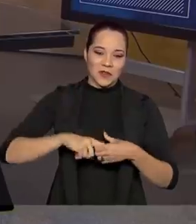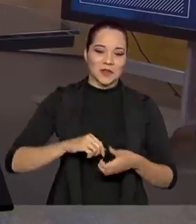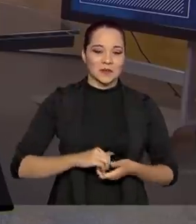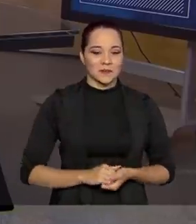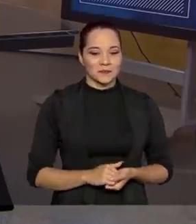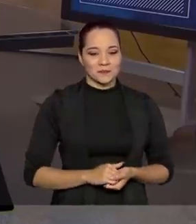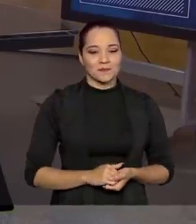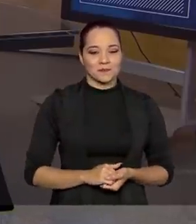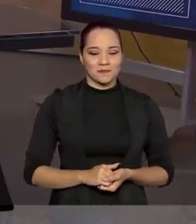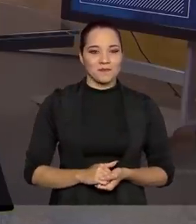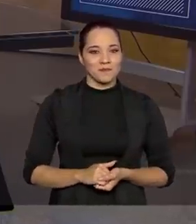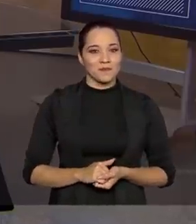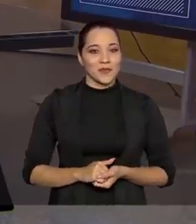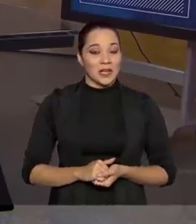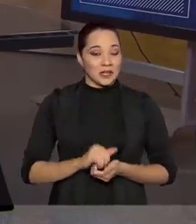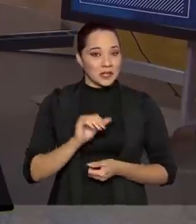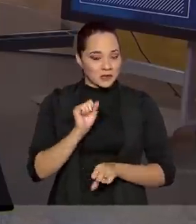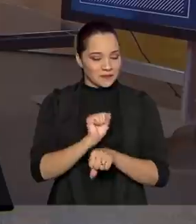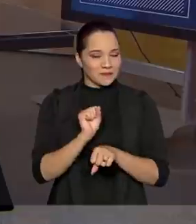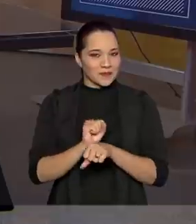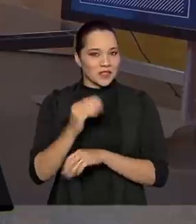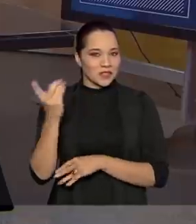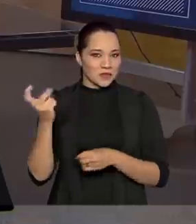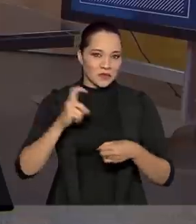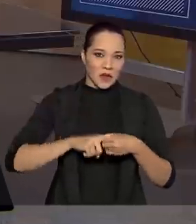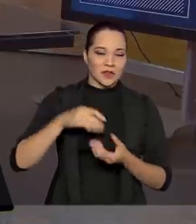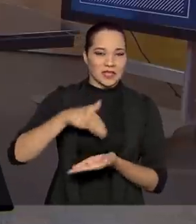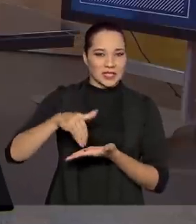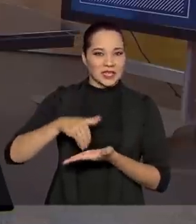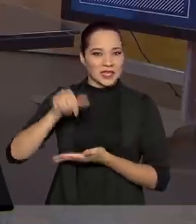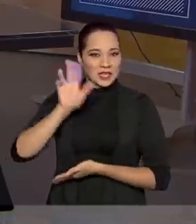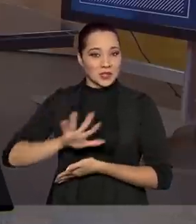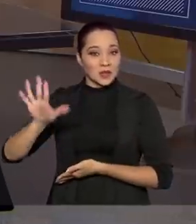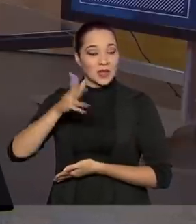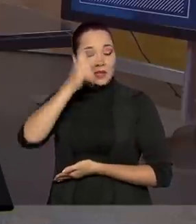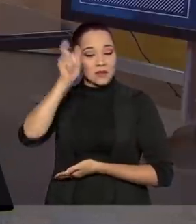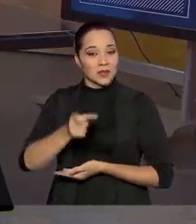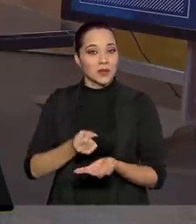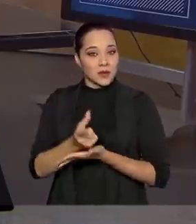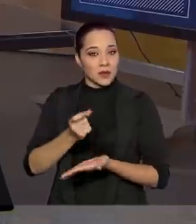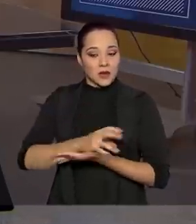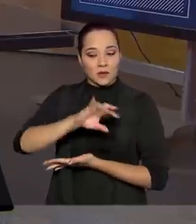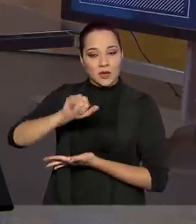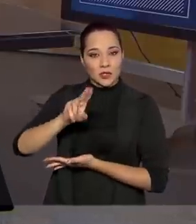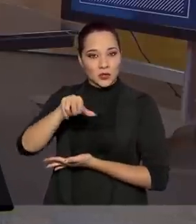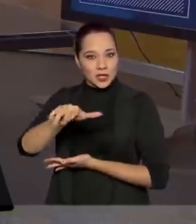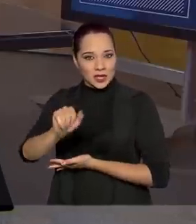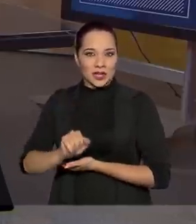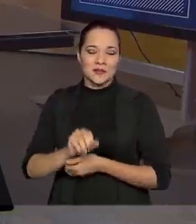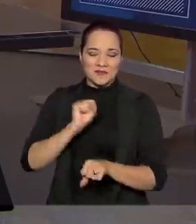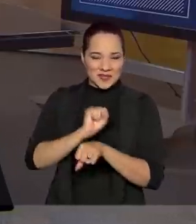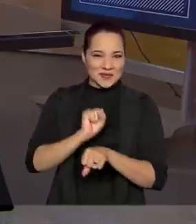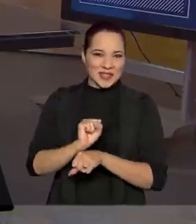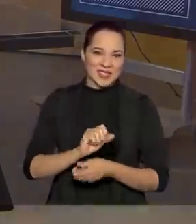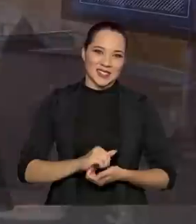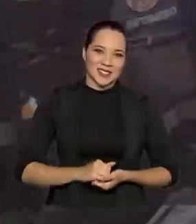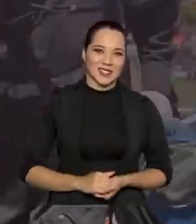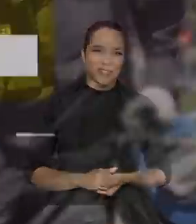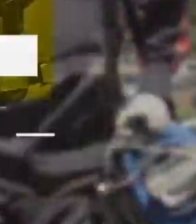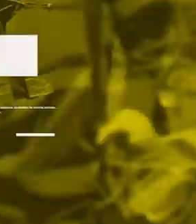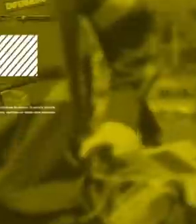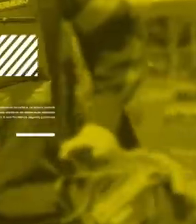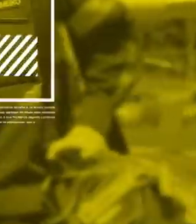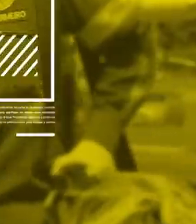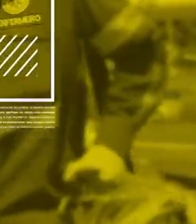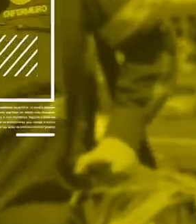volta. Voltamos em instantes com a Secretária Nacional do Consumidor, Juliana Domingues. Não saia daí.